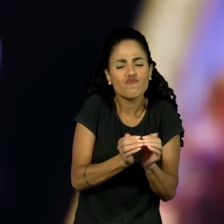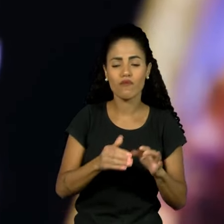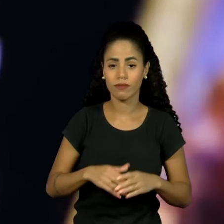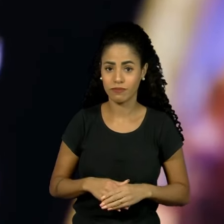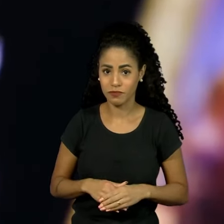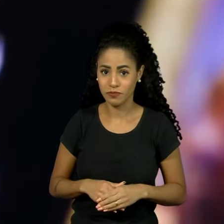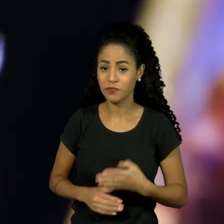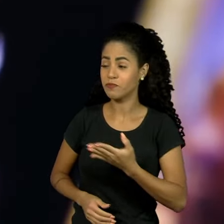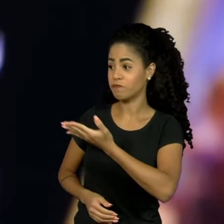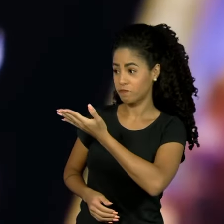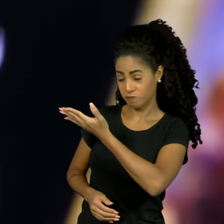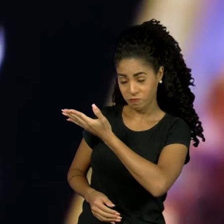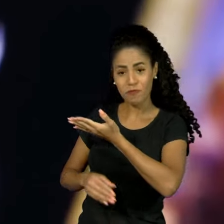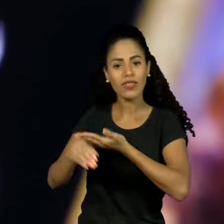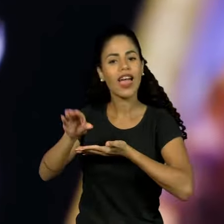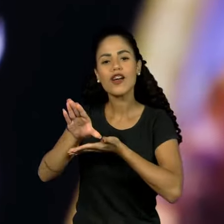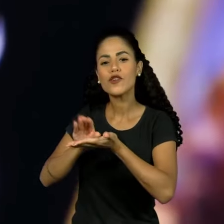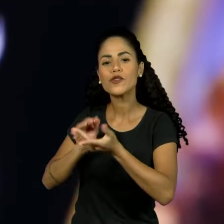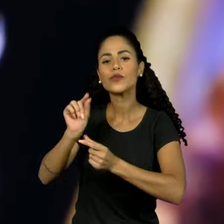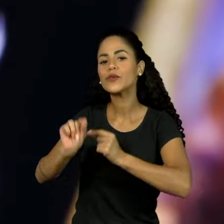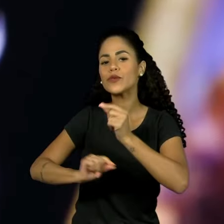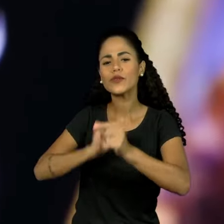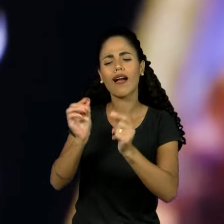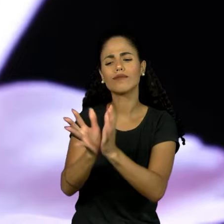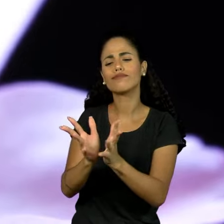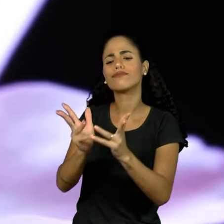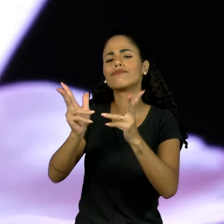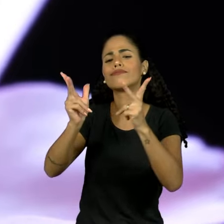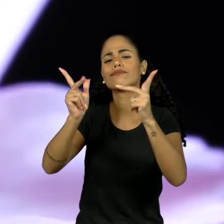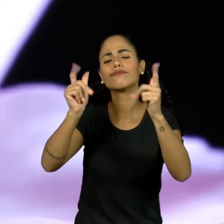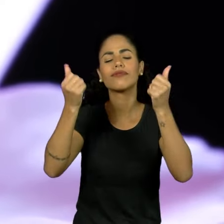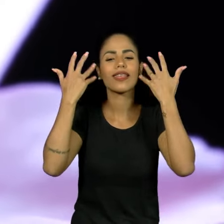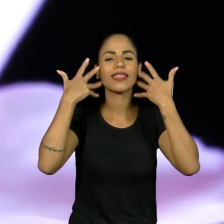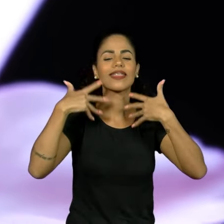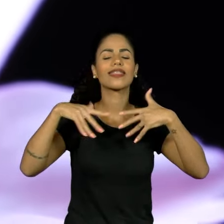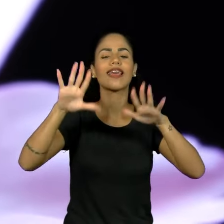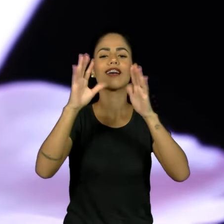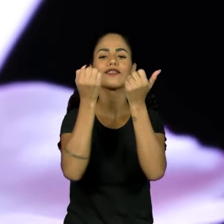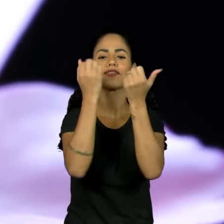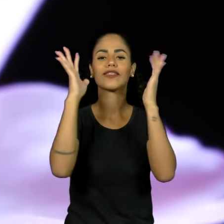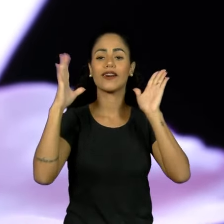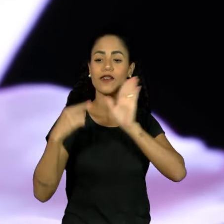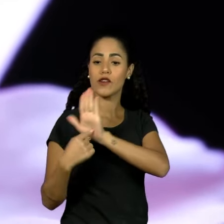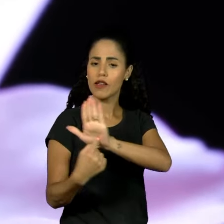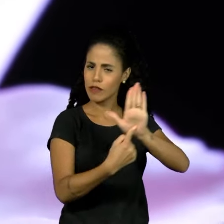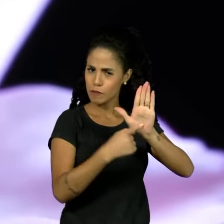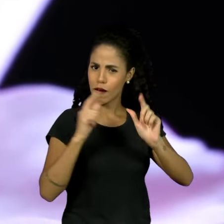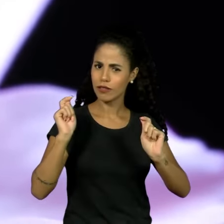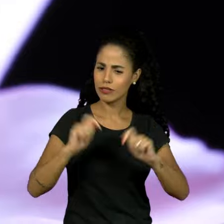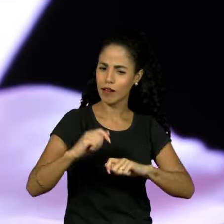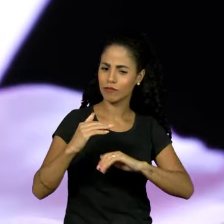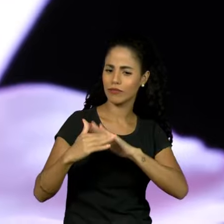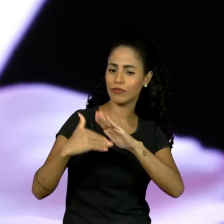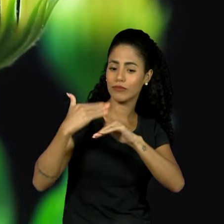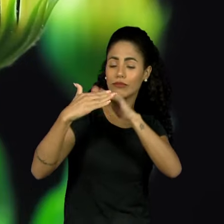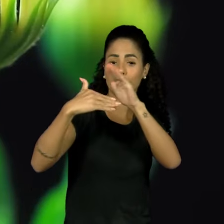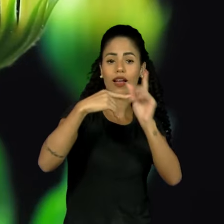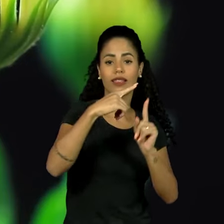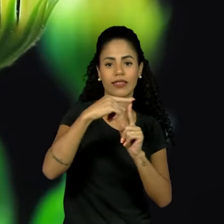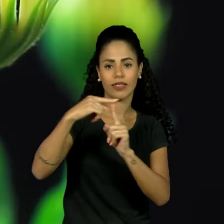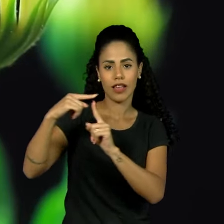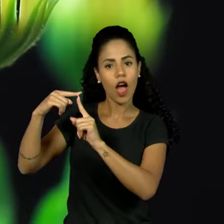Esse grande imitador é uma maravilha da natureza que mostra toda a sabedoria da evolução das espécies